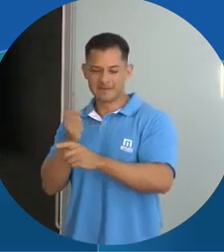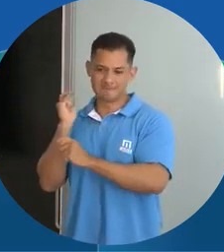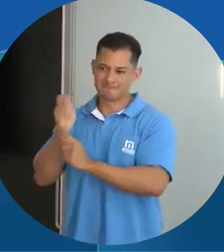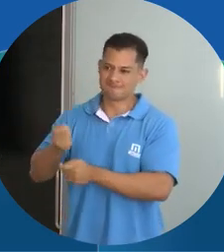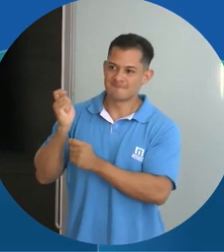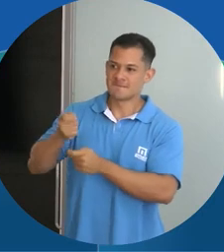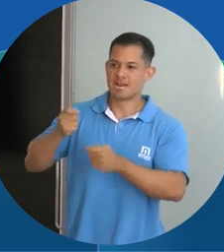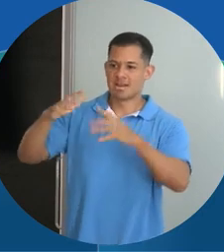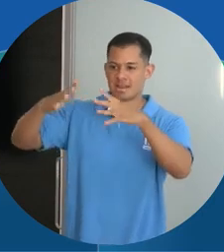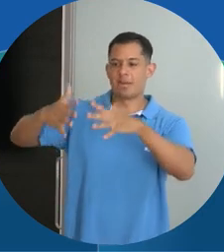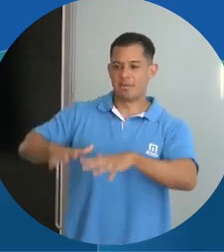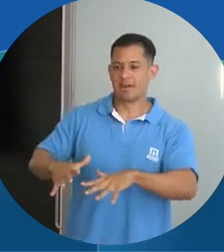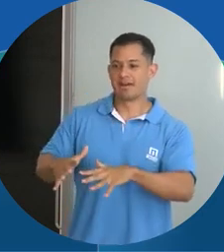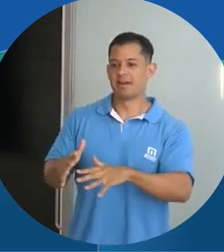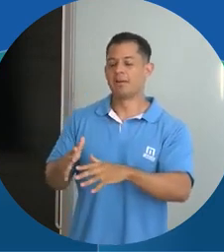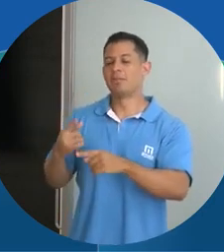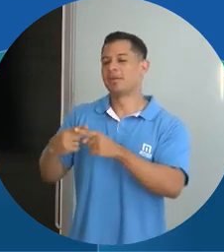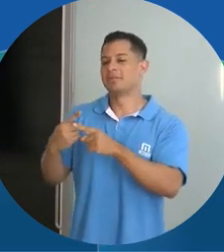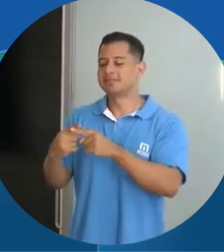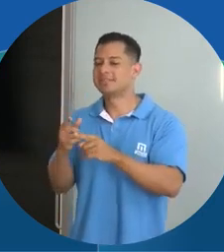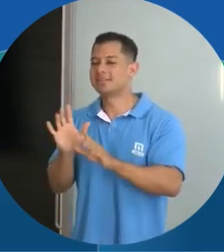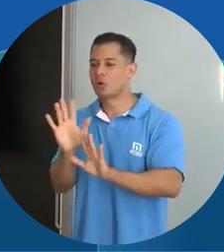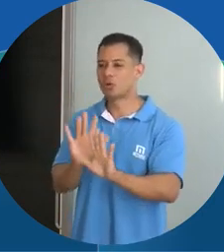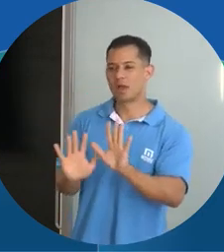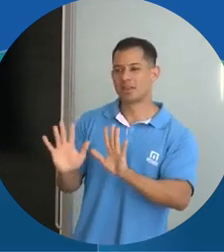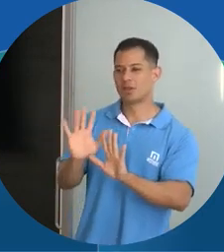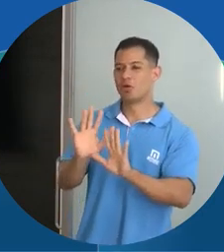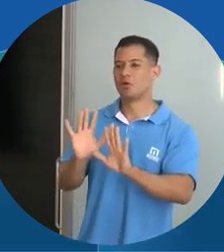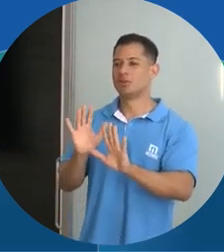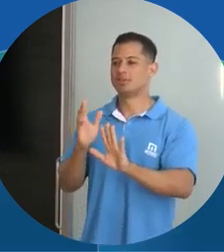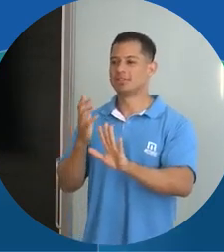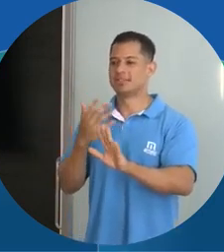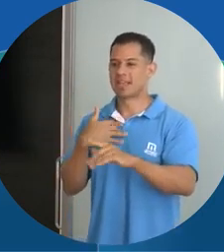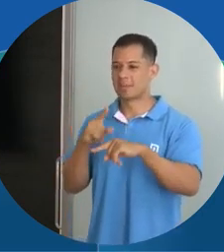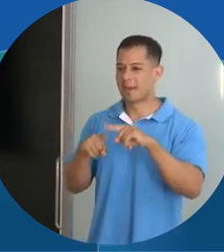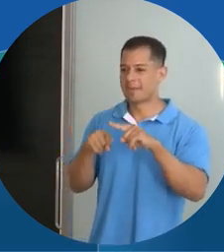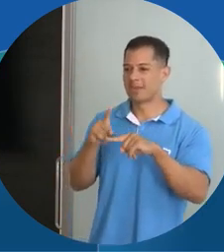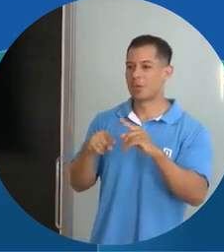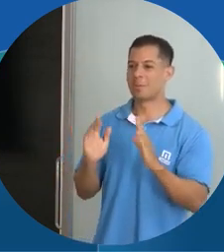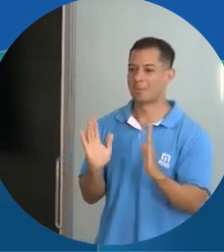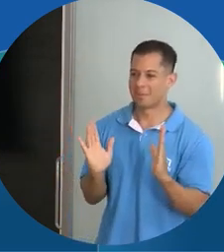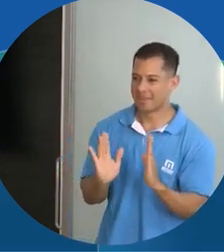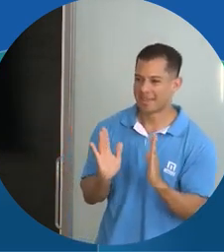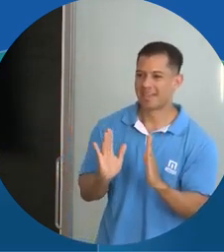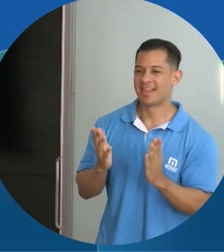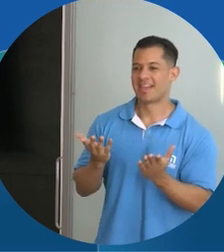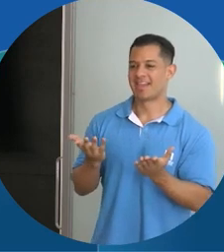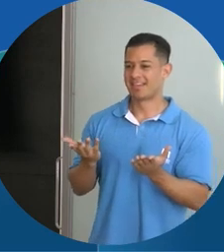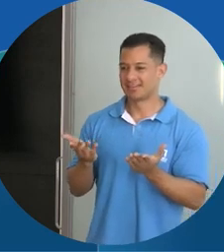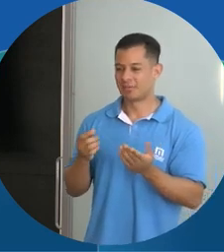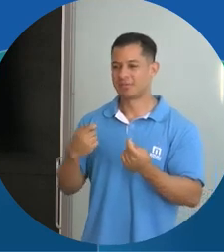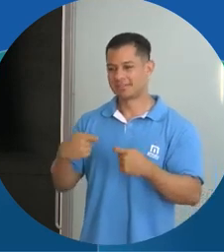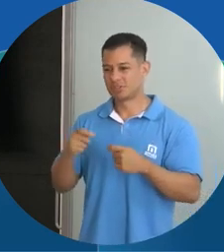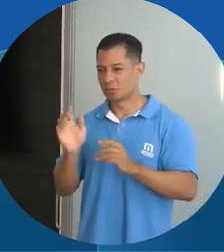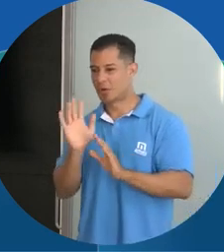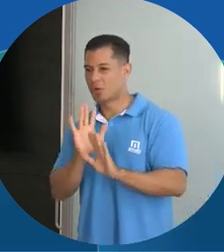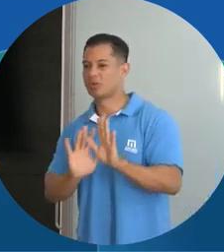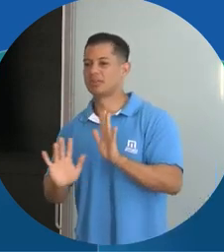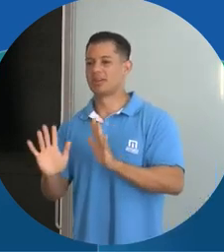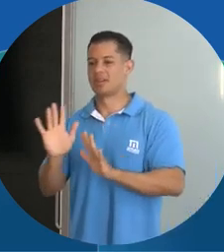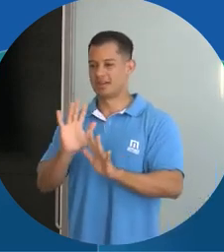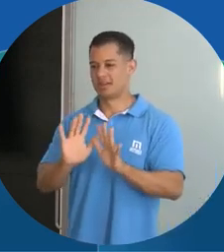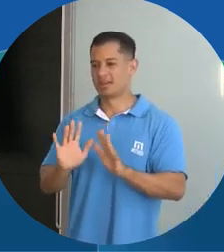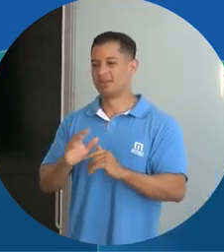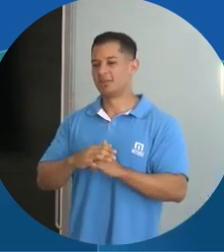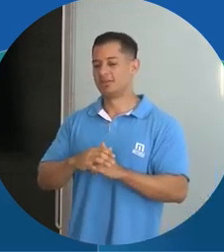tem que ser cuidadosa, com equipamentos de pequeno porte. Esse é um dos cuidados principais da pressa,